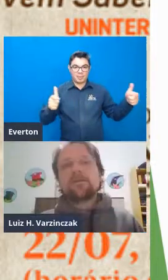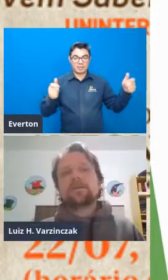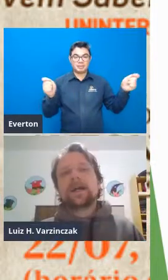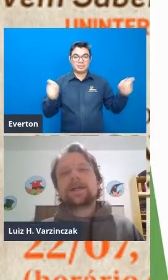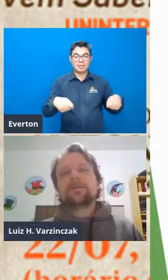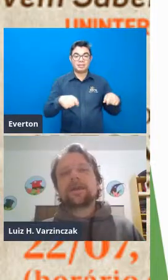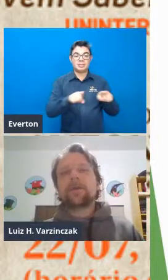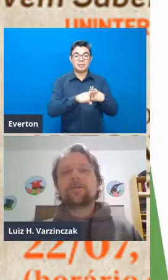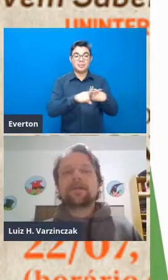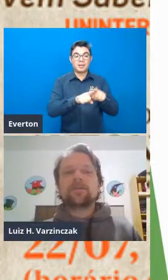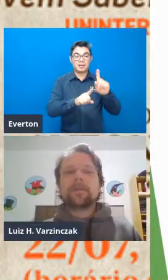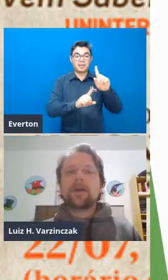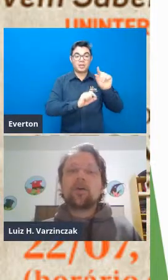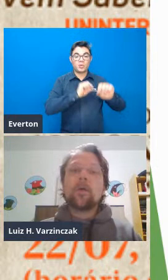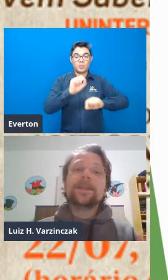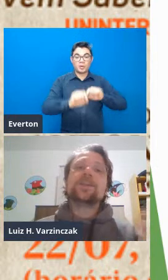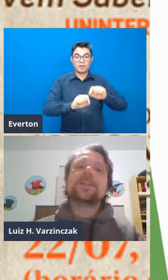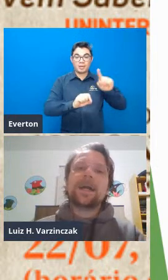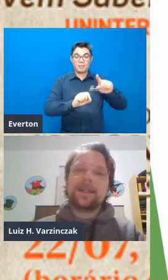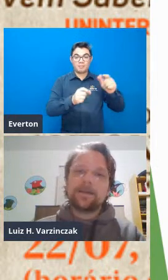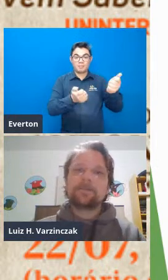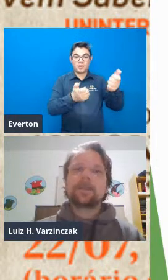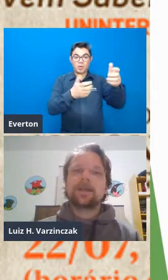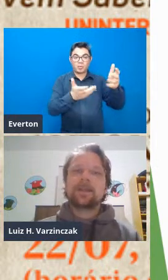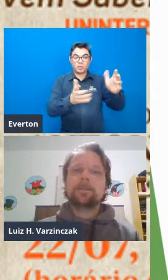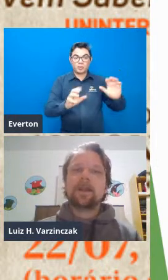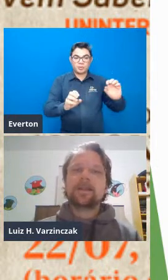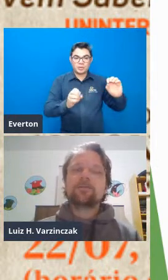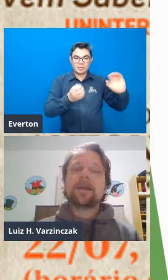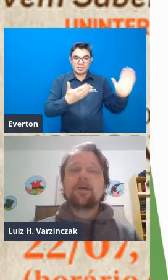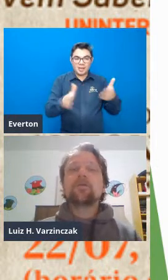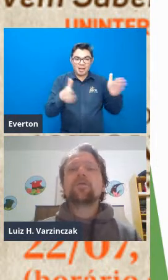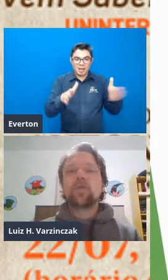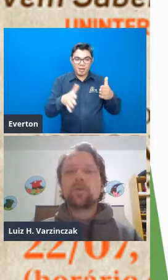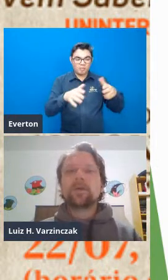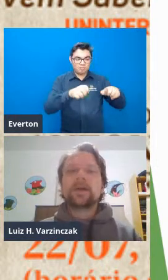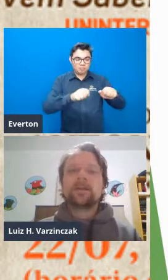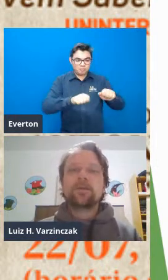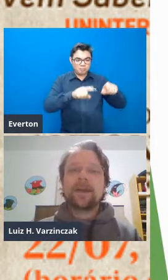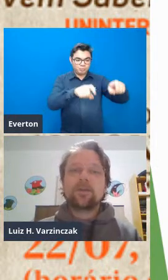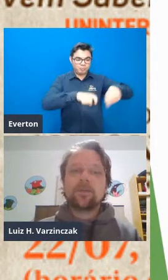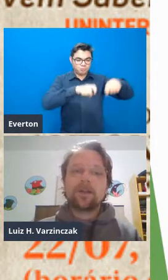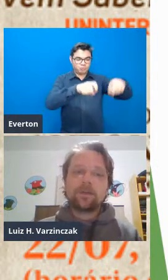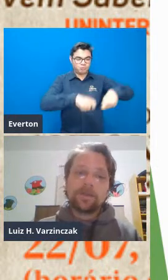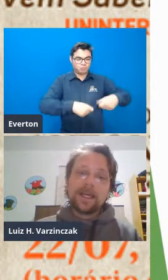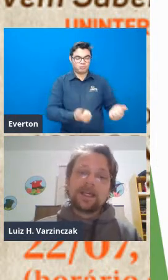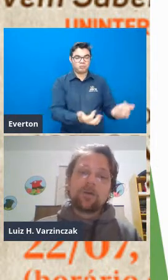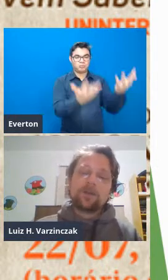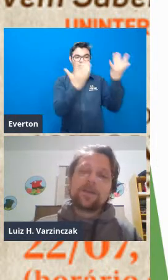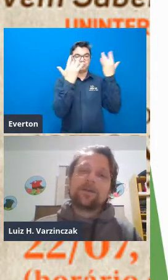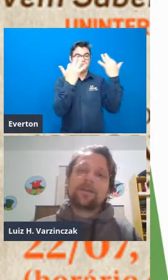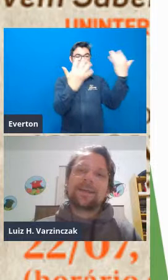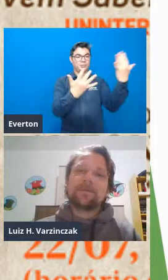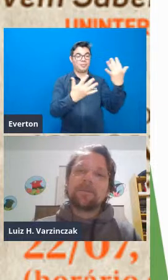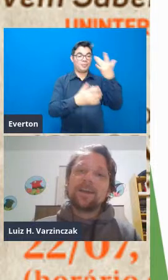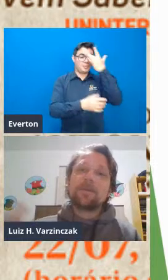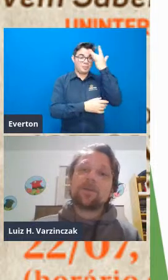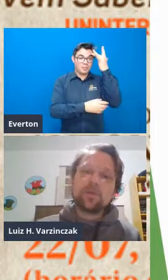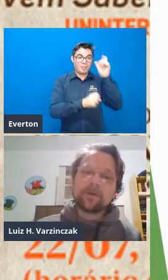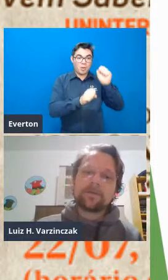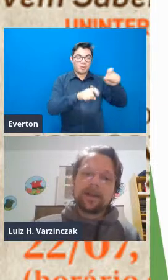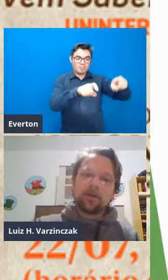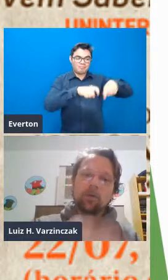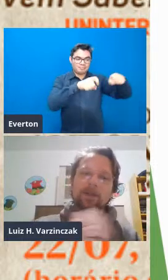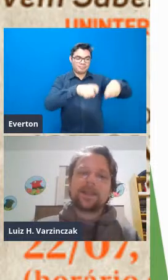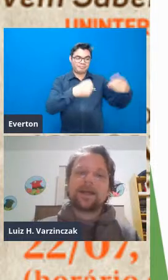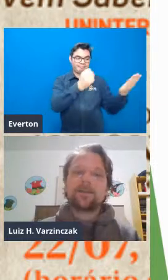que seriam voltados à produção de uma maior quantidade de plantas para consumo dos seres humanos enquanto os ecossistemas mais